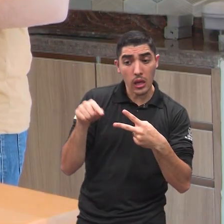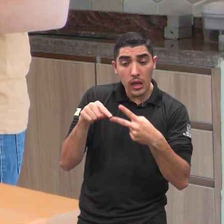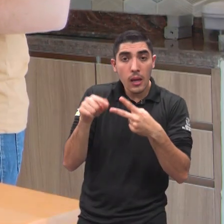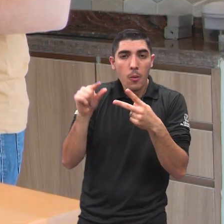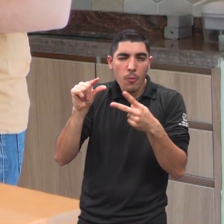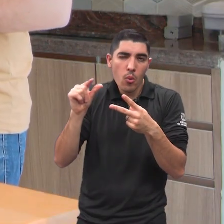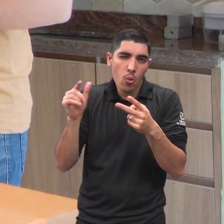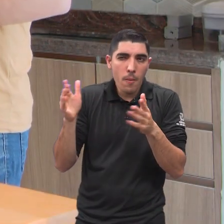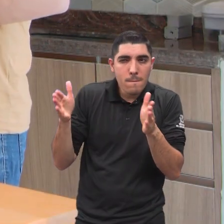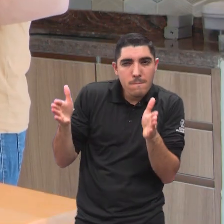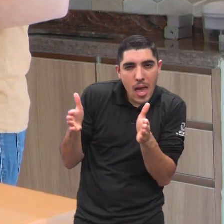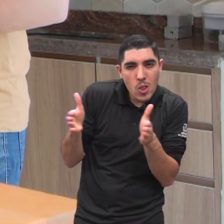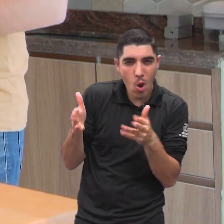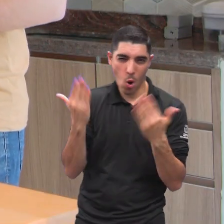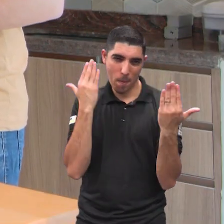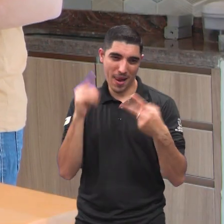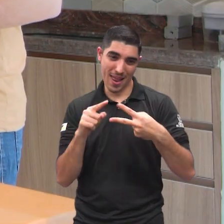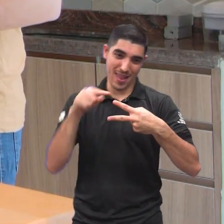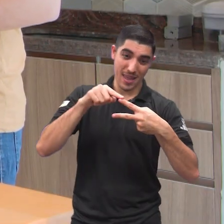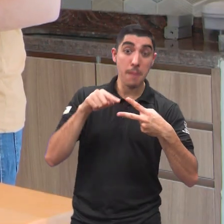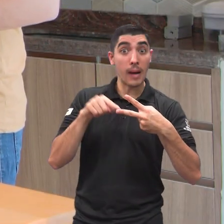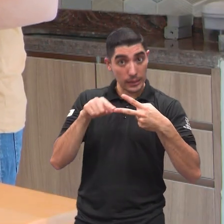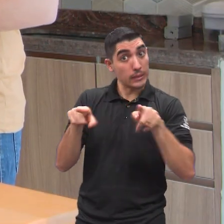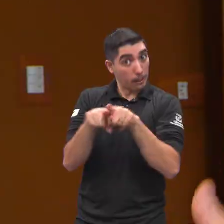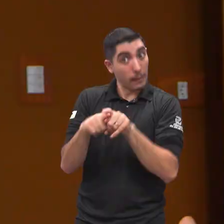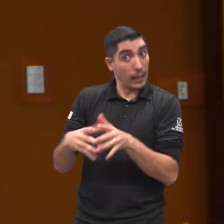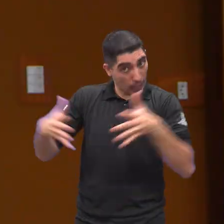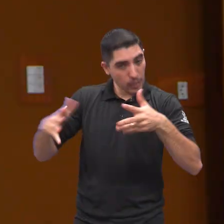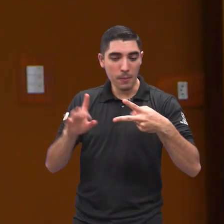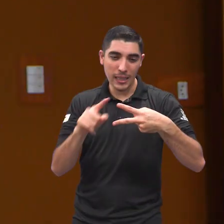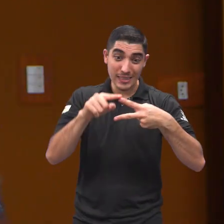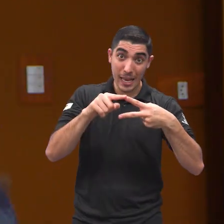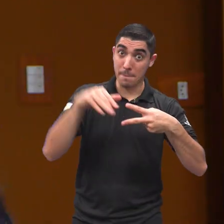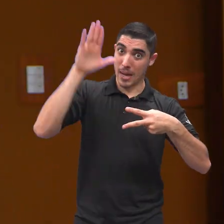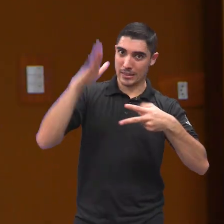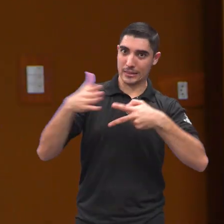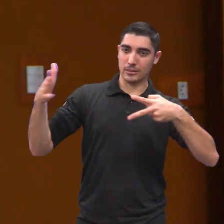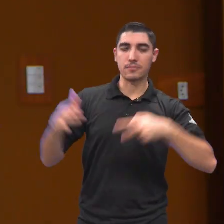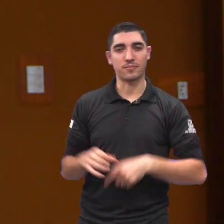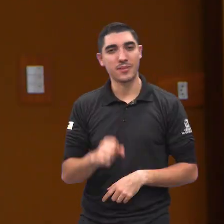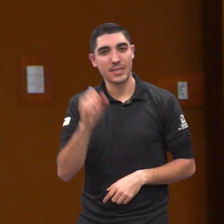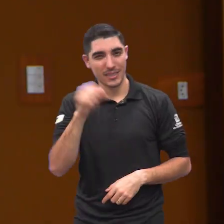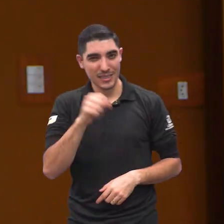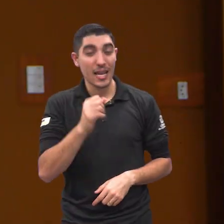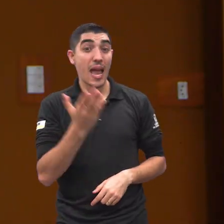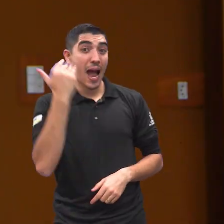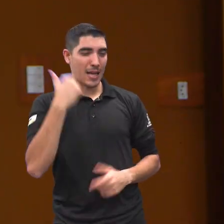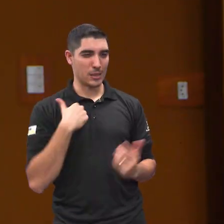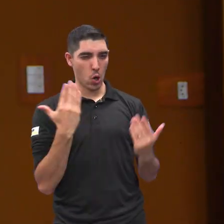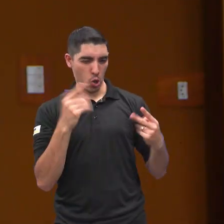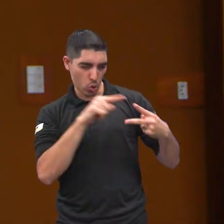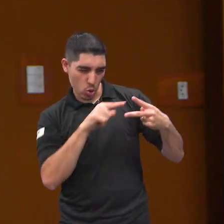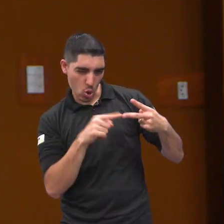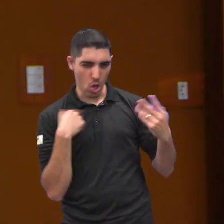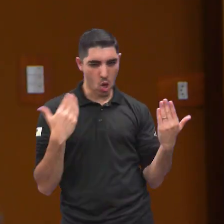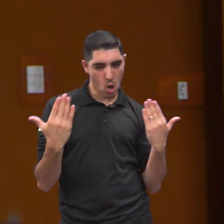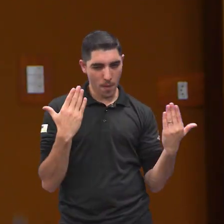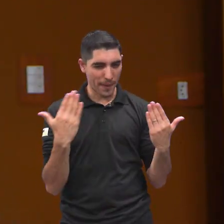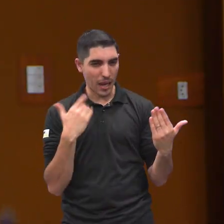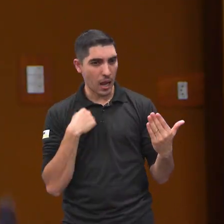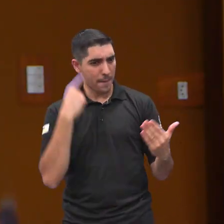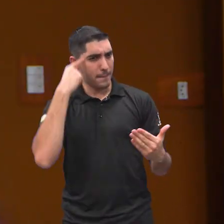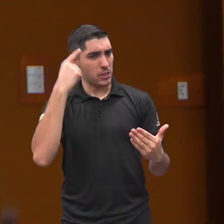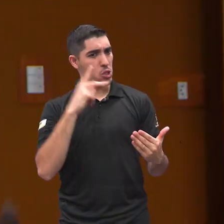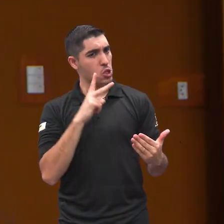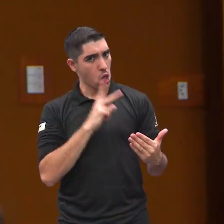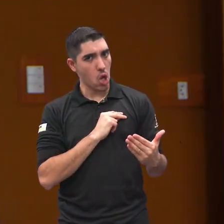dele e é menorzinha. Quer dizer, menorzinha em relação a ele, mas continua grandona também, né? É porque quando a gente acostuma com ele, a gente acha ela pequena, mas comparando com o meu